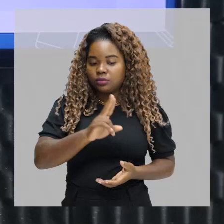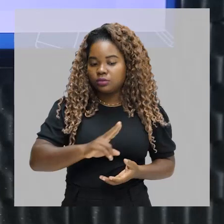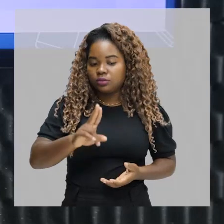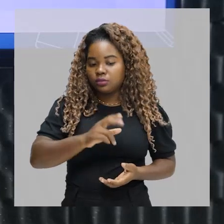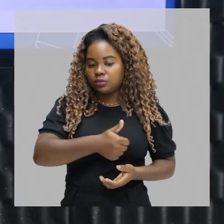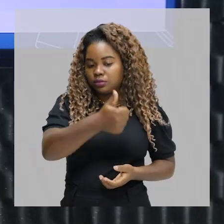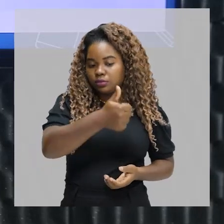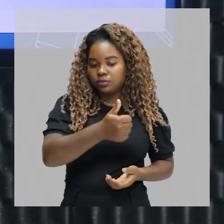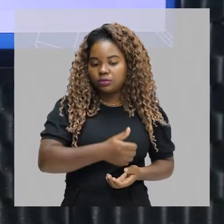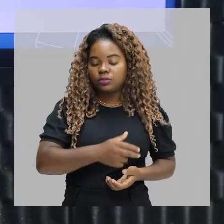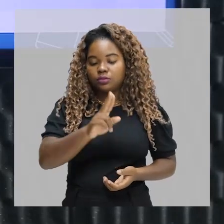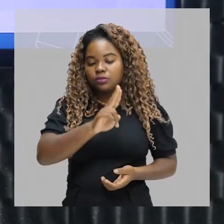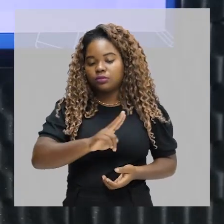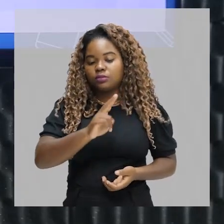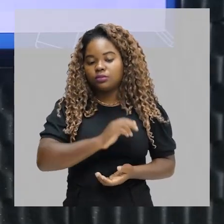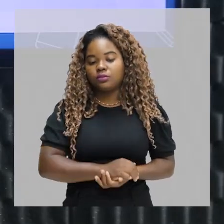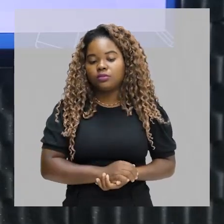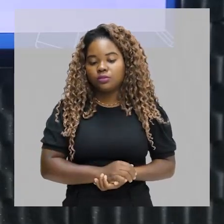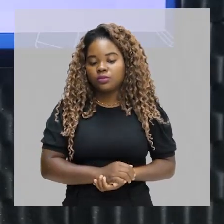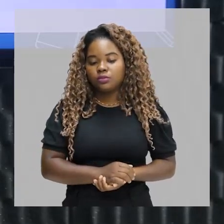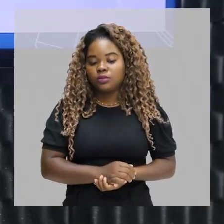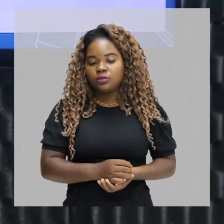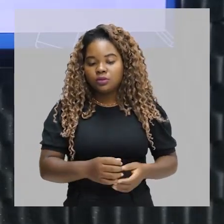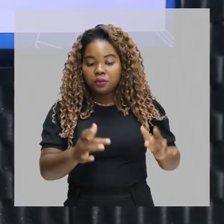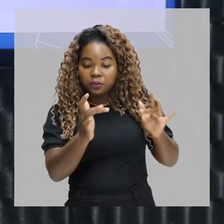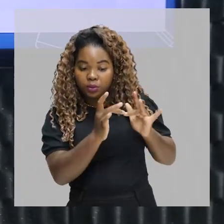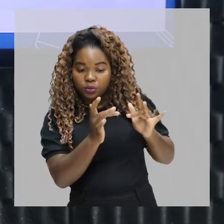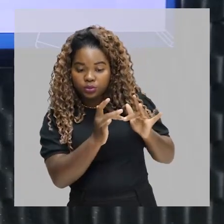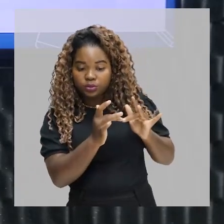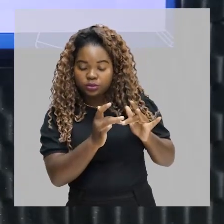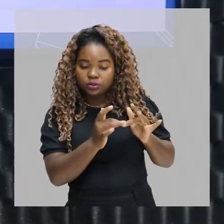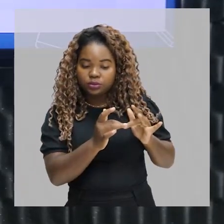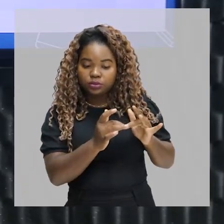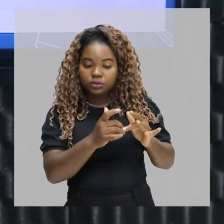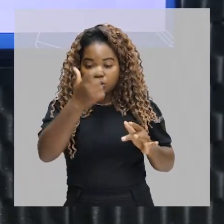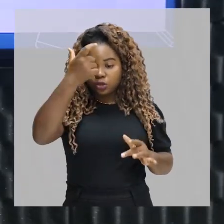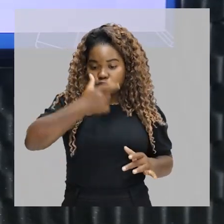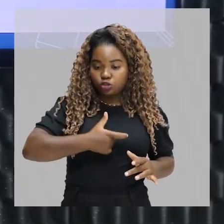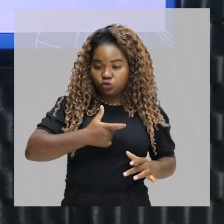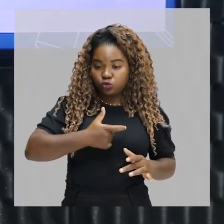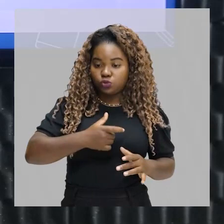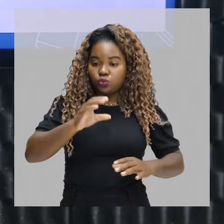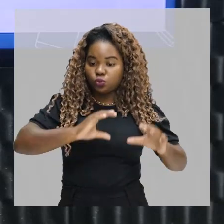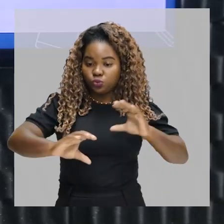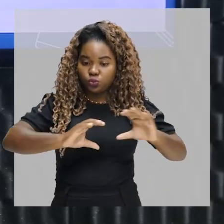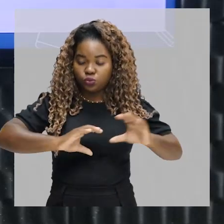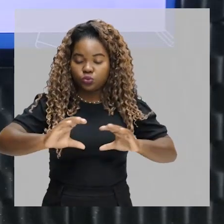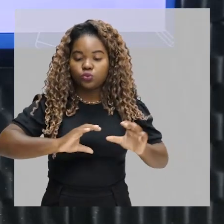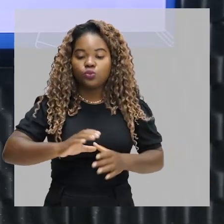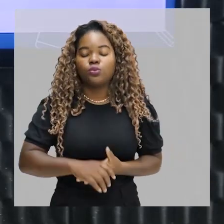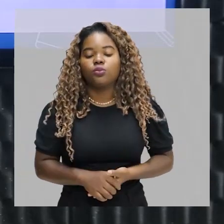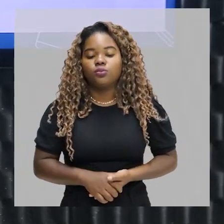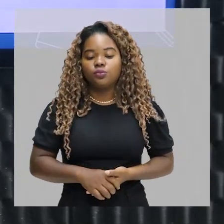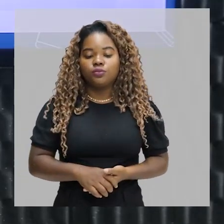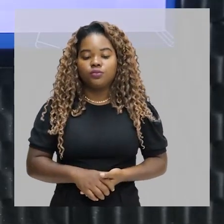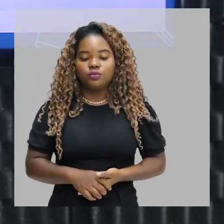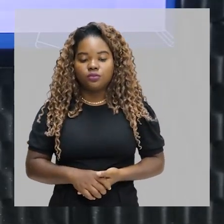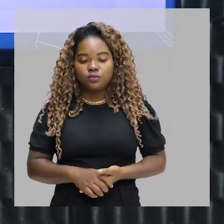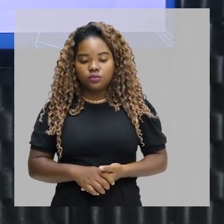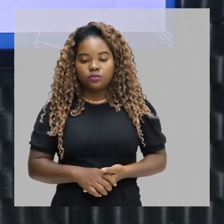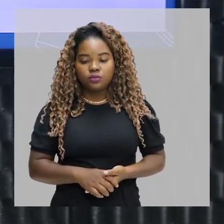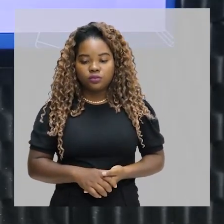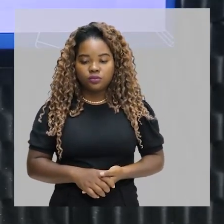você está falando de alguma coisa perto. Por exemplo, eu sou o emissor da comunicação, eu que estou falando.